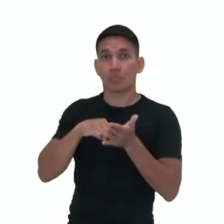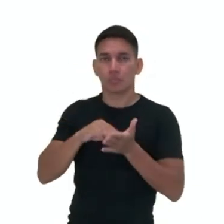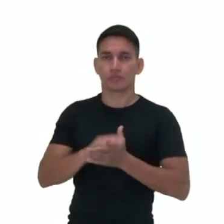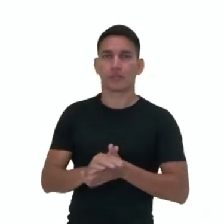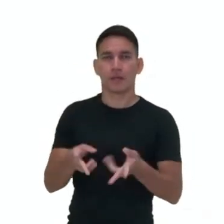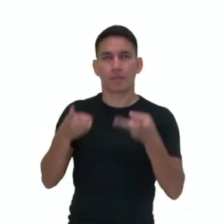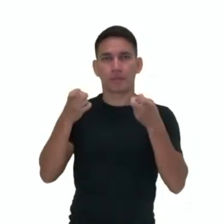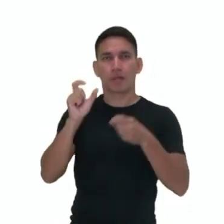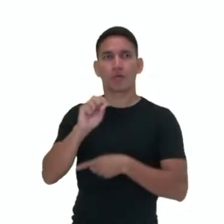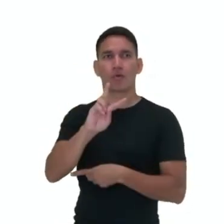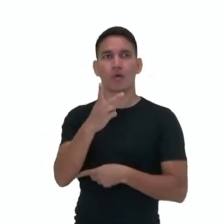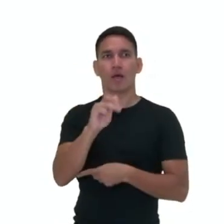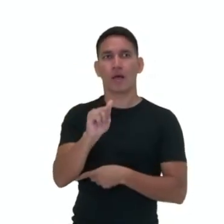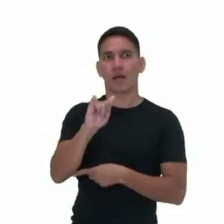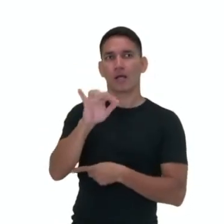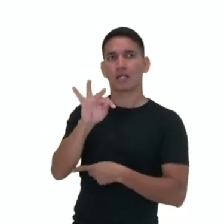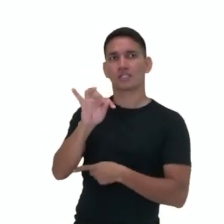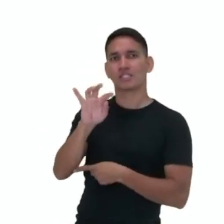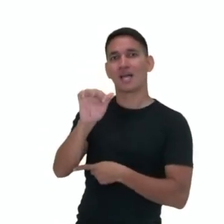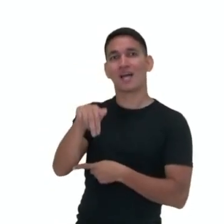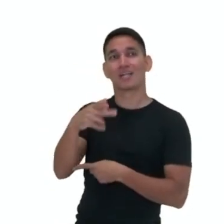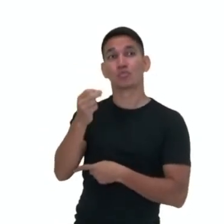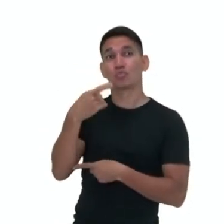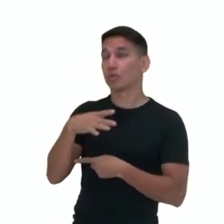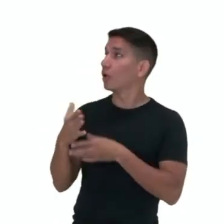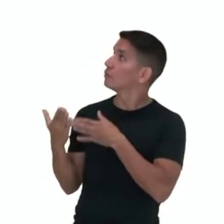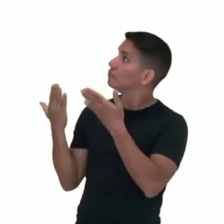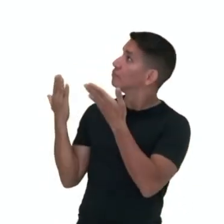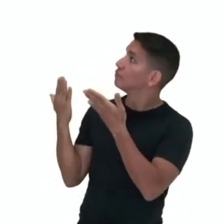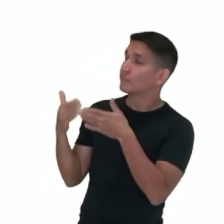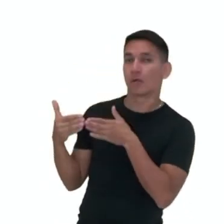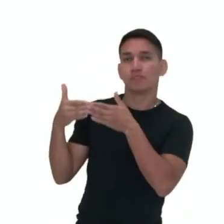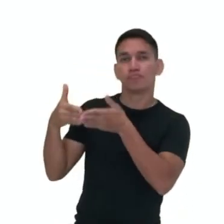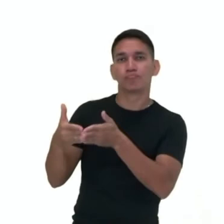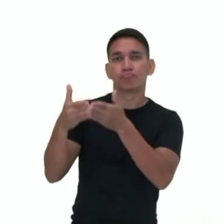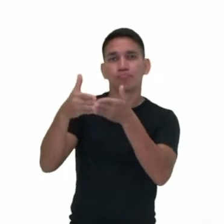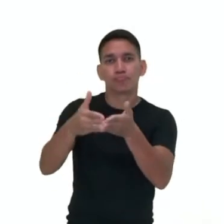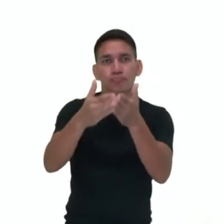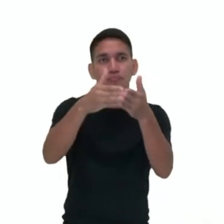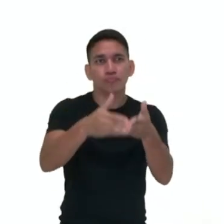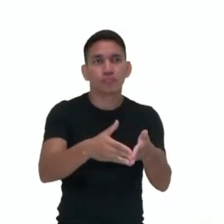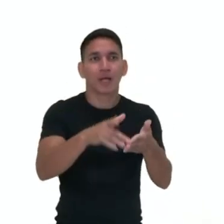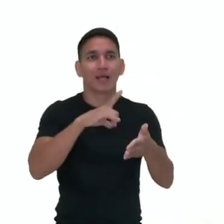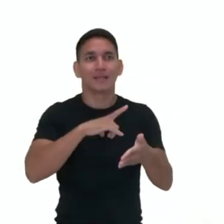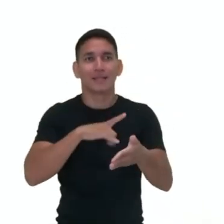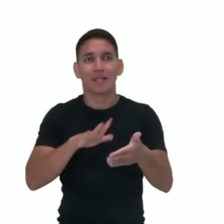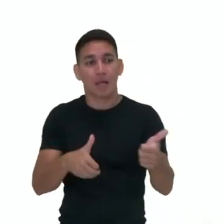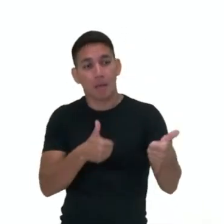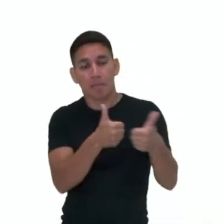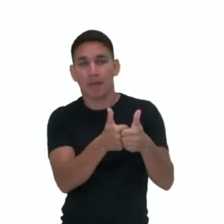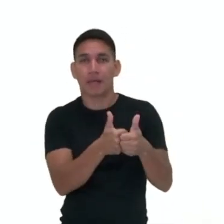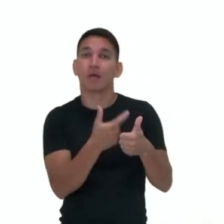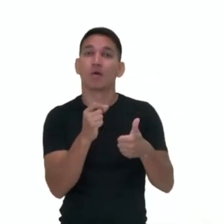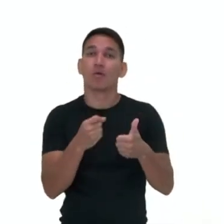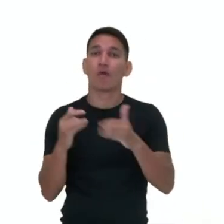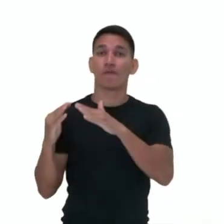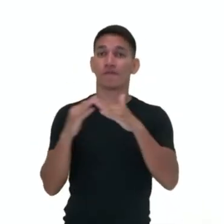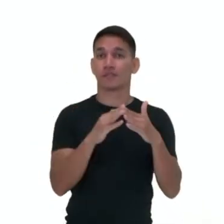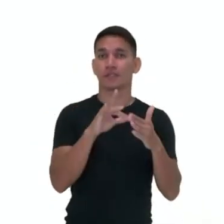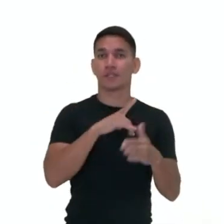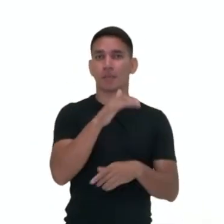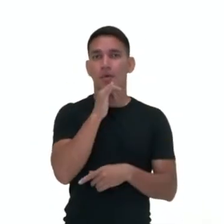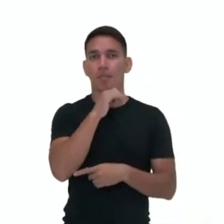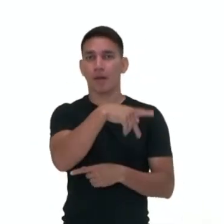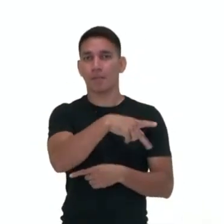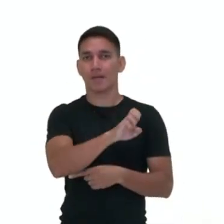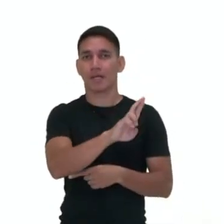só, os haitianos, né, o fluxo que eles fizeram, né, olha só, passando pelo canal do Panamá, entrando por países vizinhos ao Brasil, né? O Peru, por